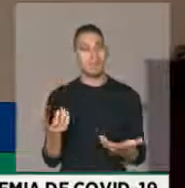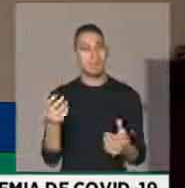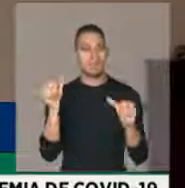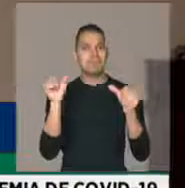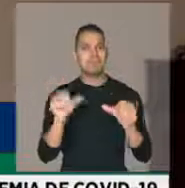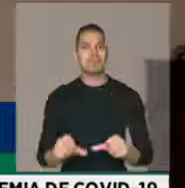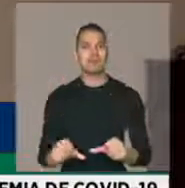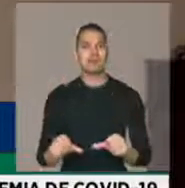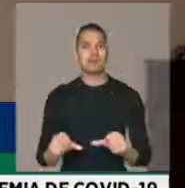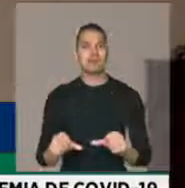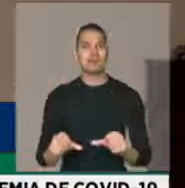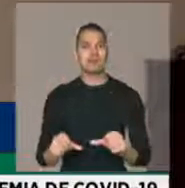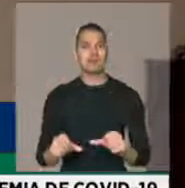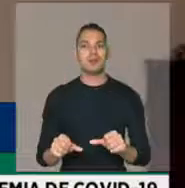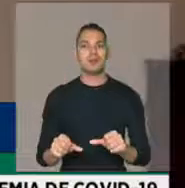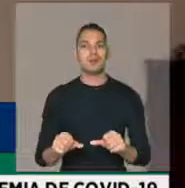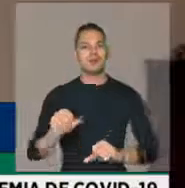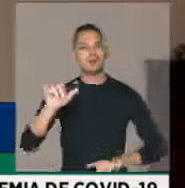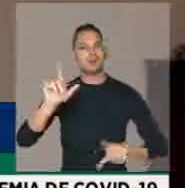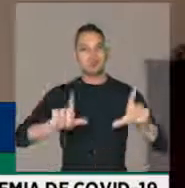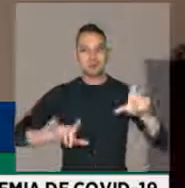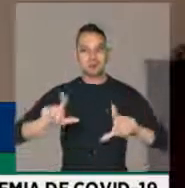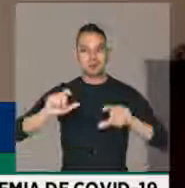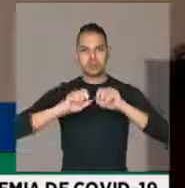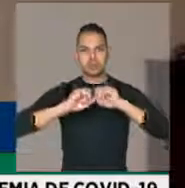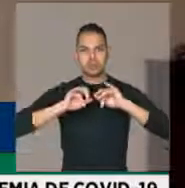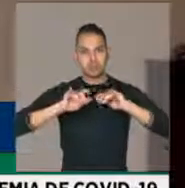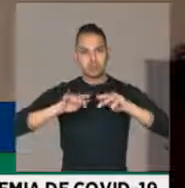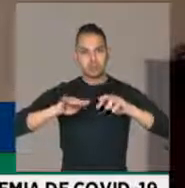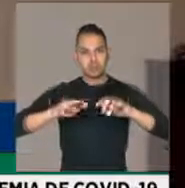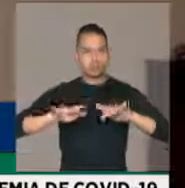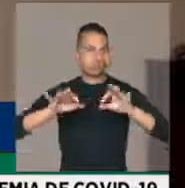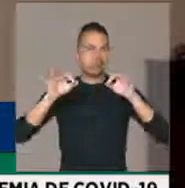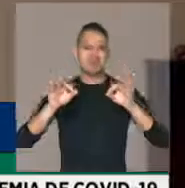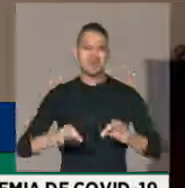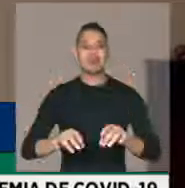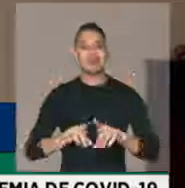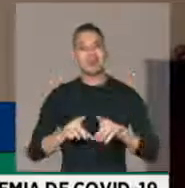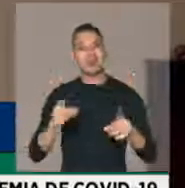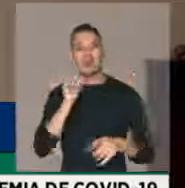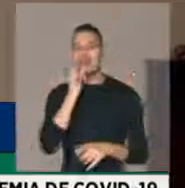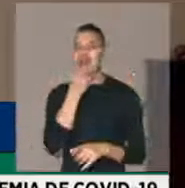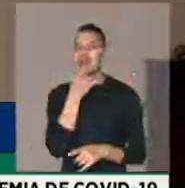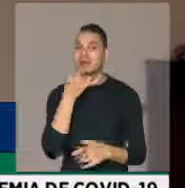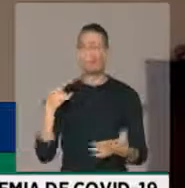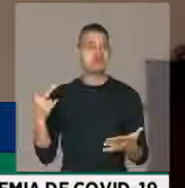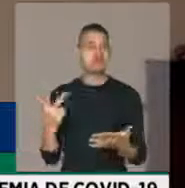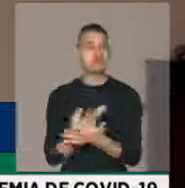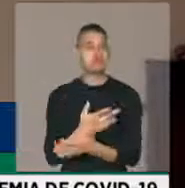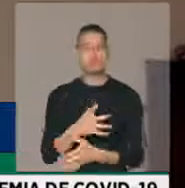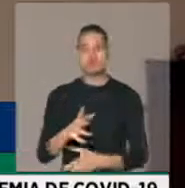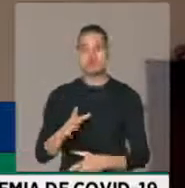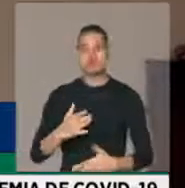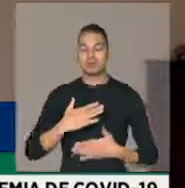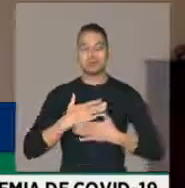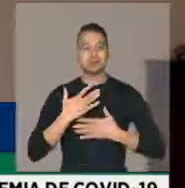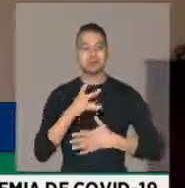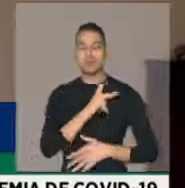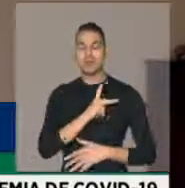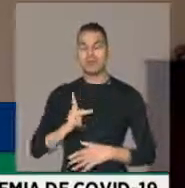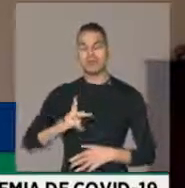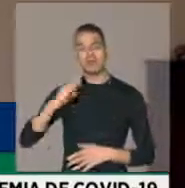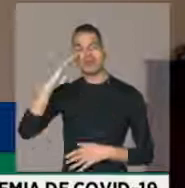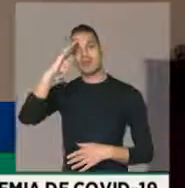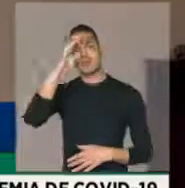Tomaria certamente os telejornais de todas as redes de televisão. Mas, lamentavelmente, isso não choca o presidente da